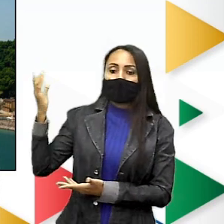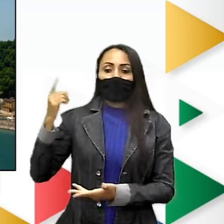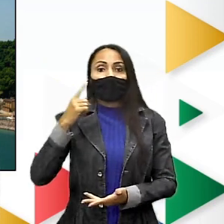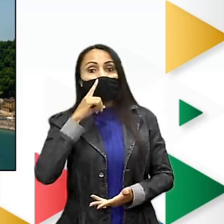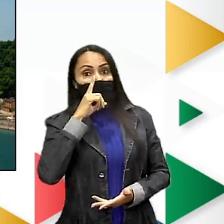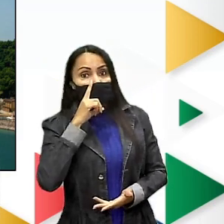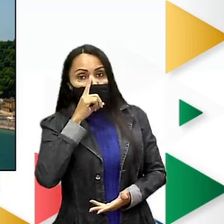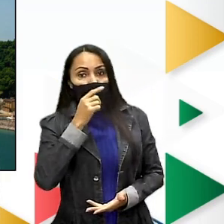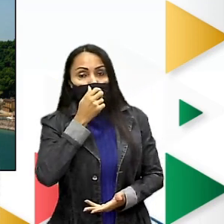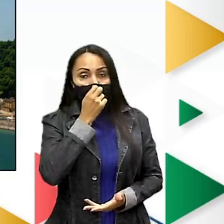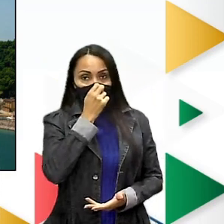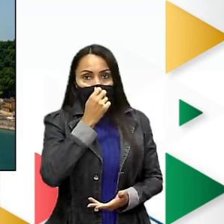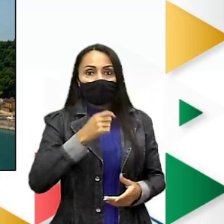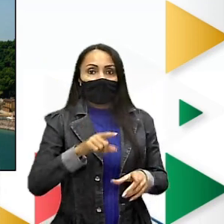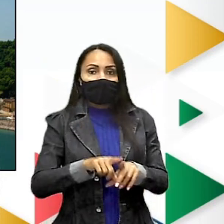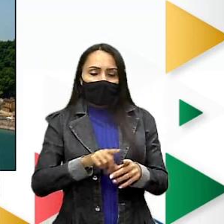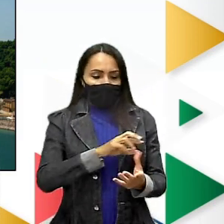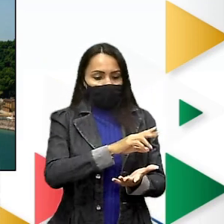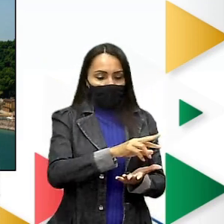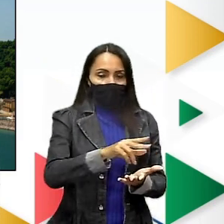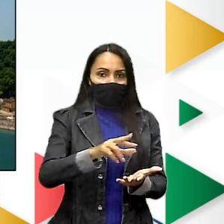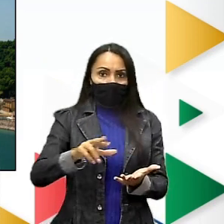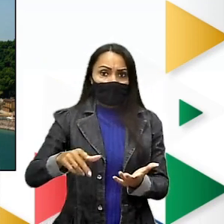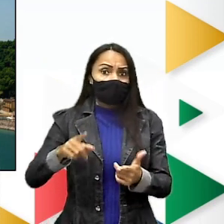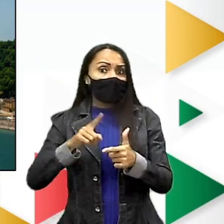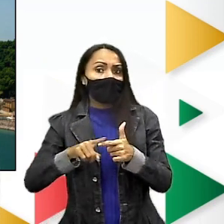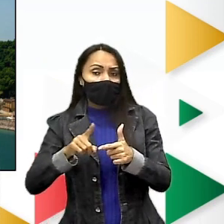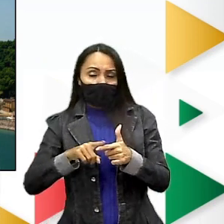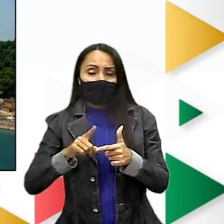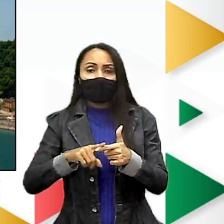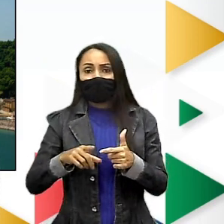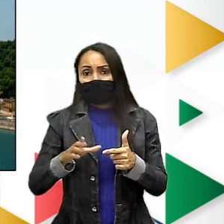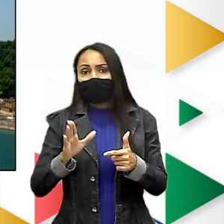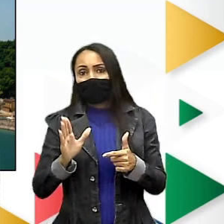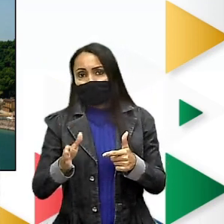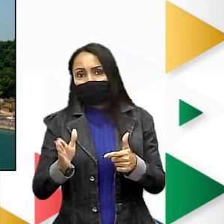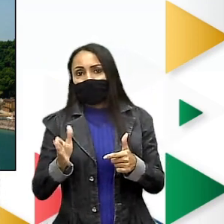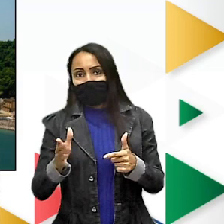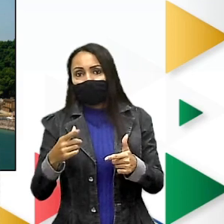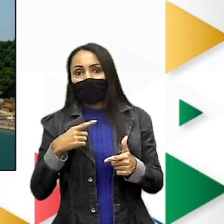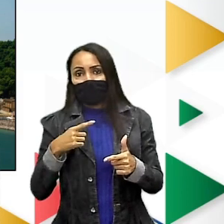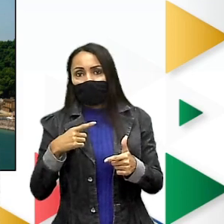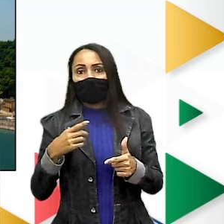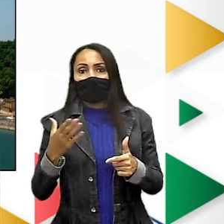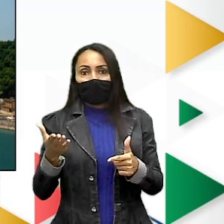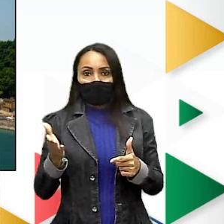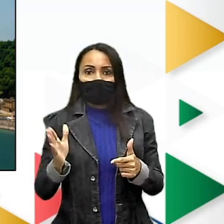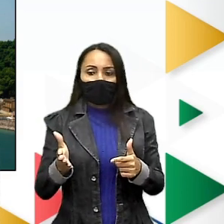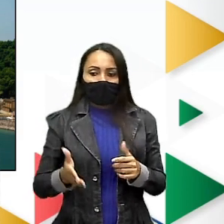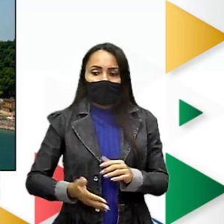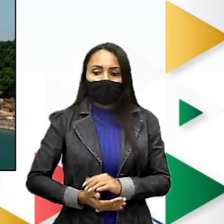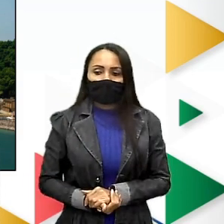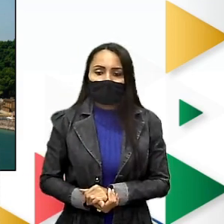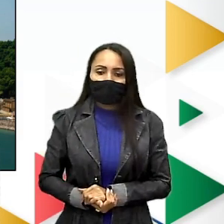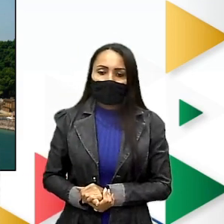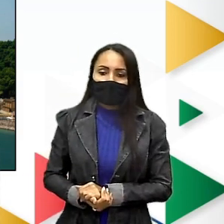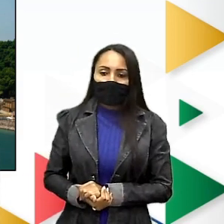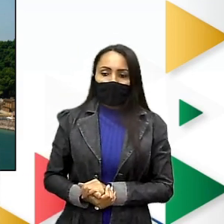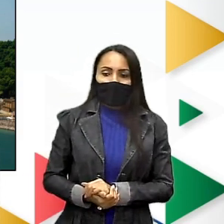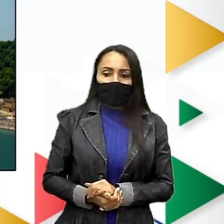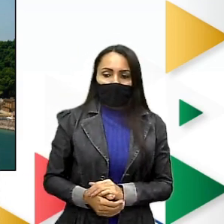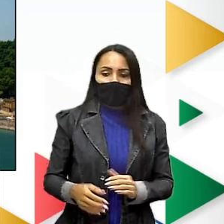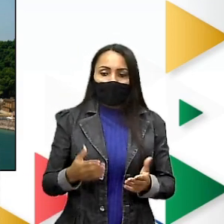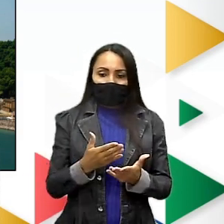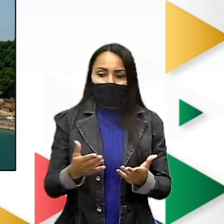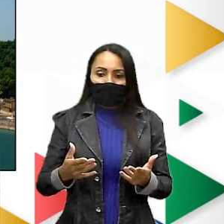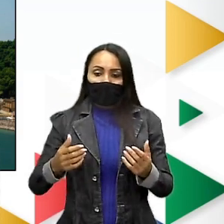por conta de vários acidentes que já ocorreram. Um deles é Chernobyl, e você, se quiser saber um